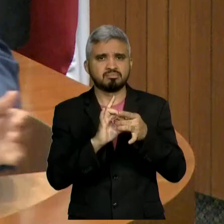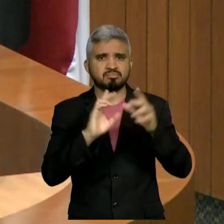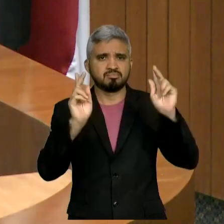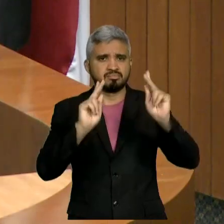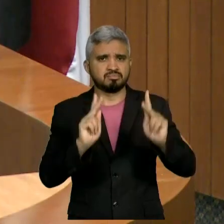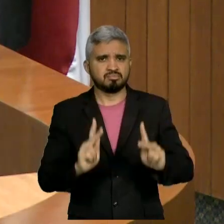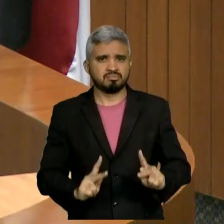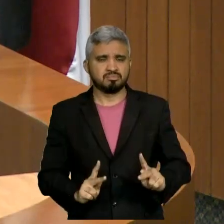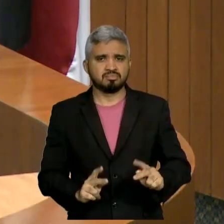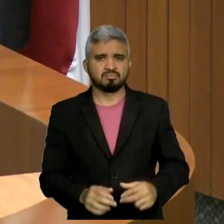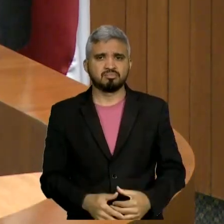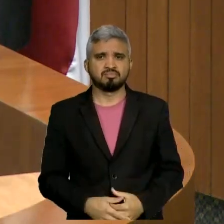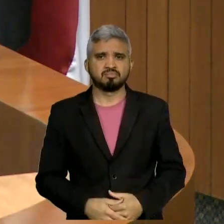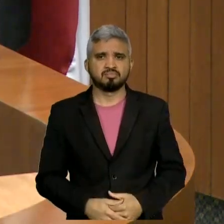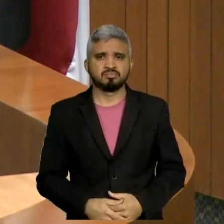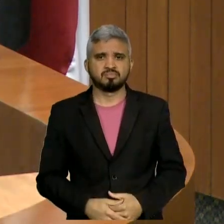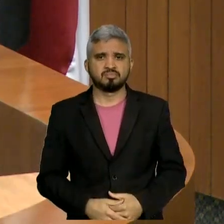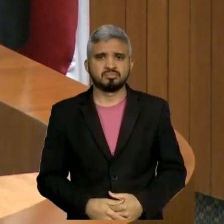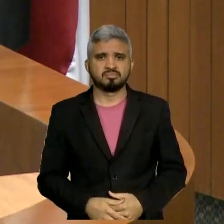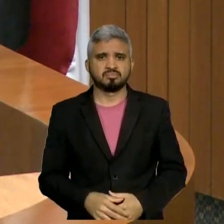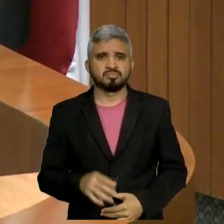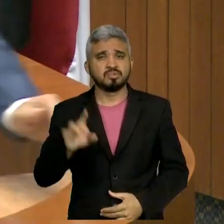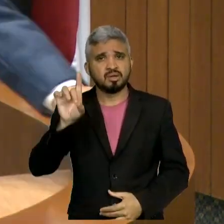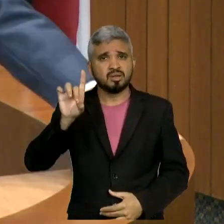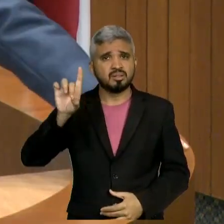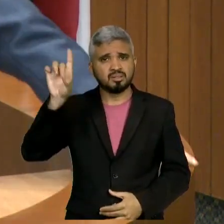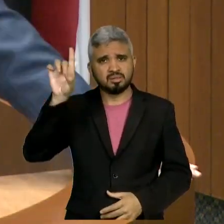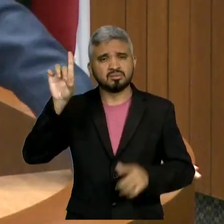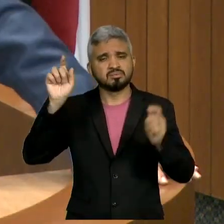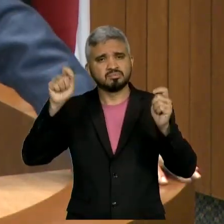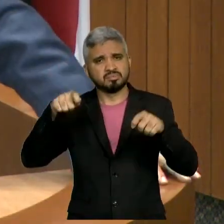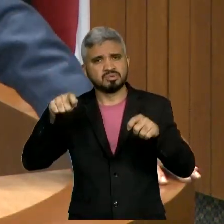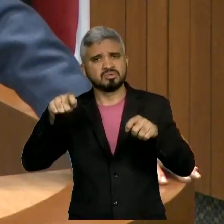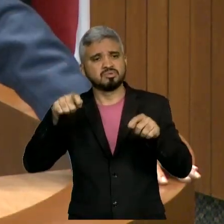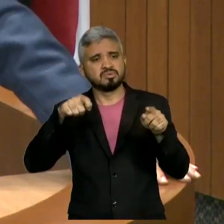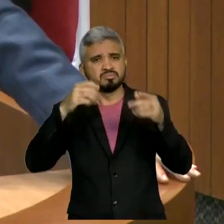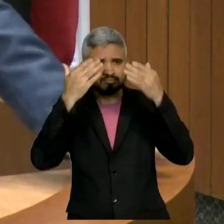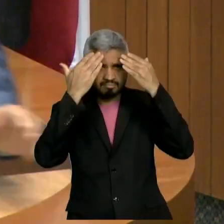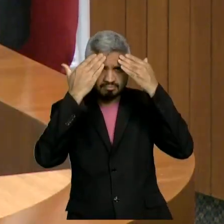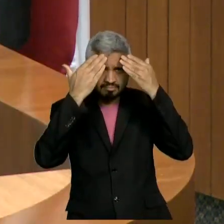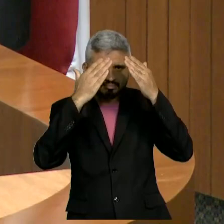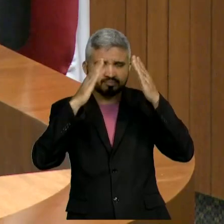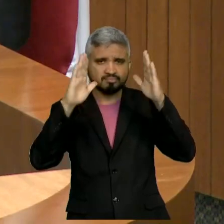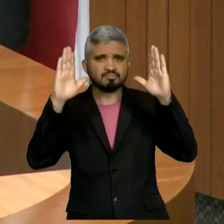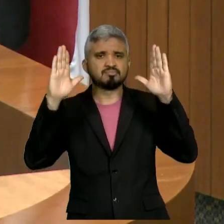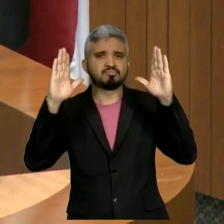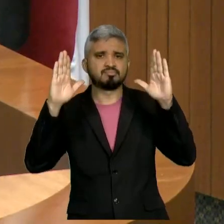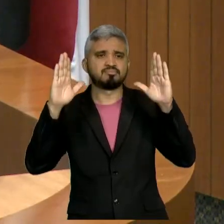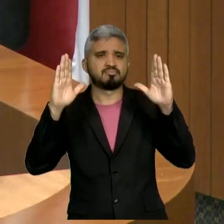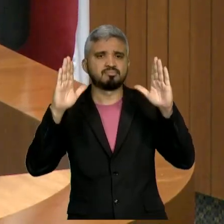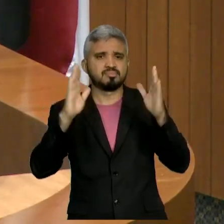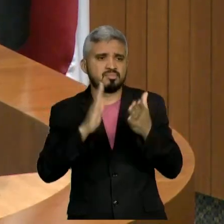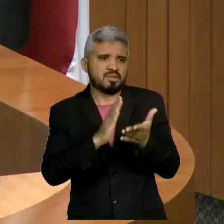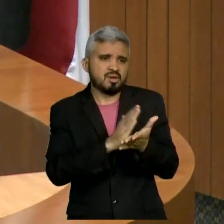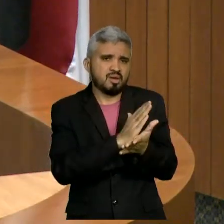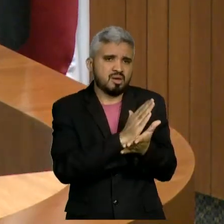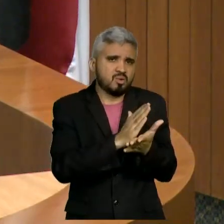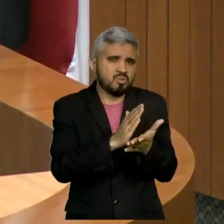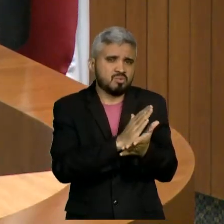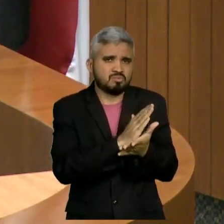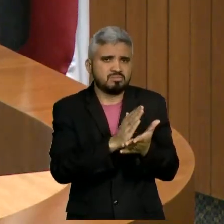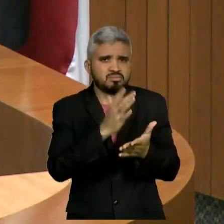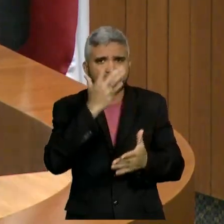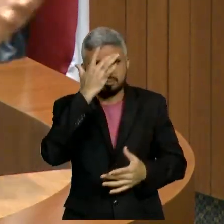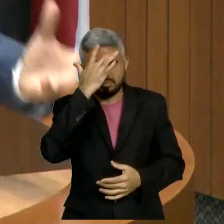Concluindo, senhora presidenta. E que Deus salve da ignorância, né, algumas